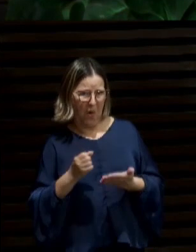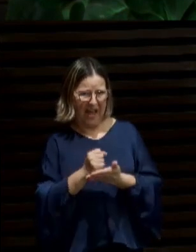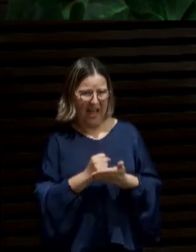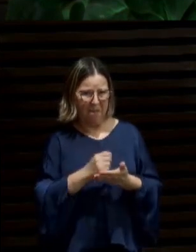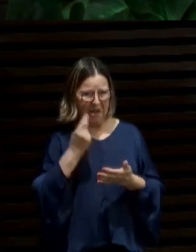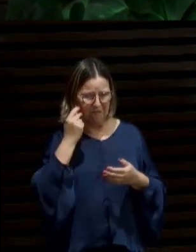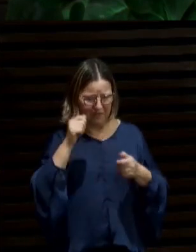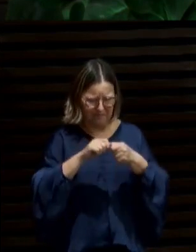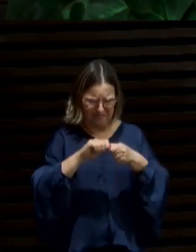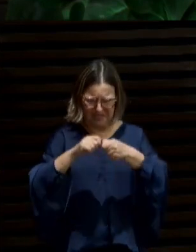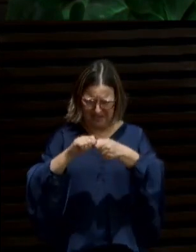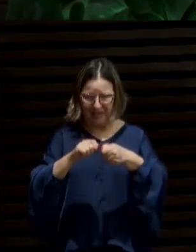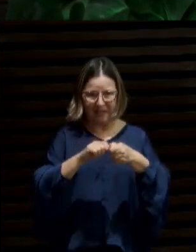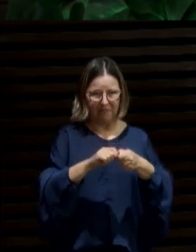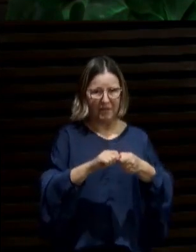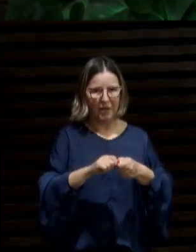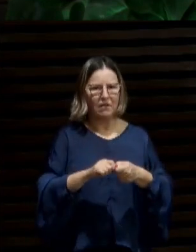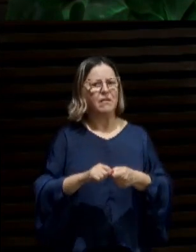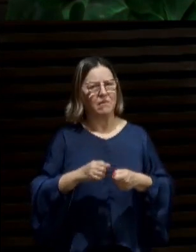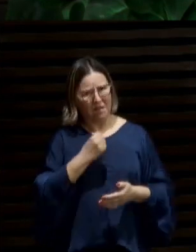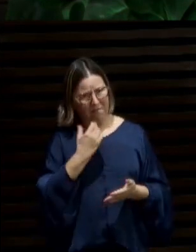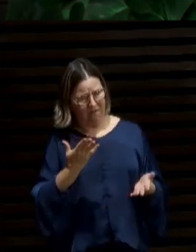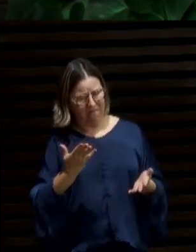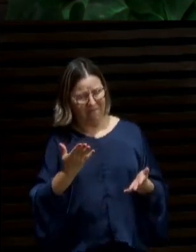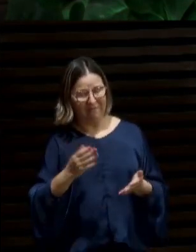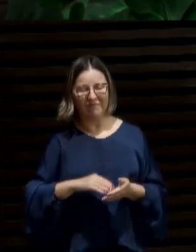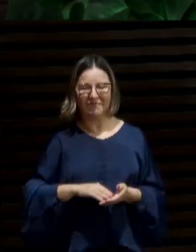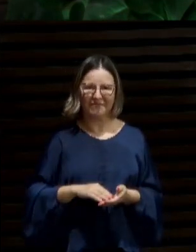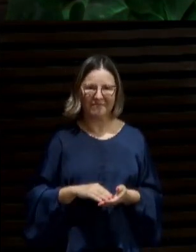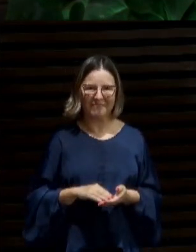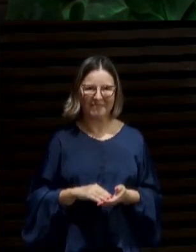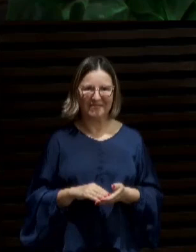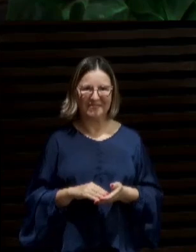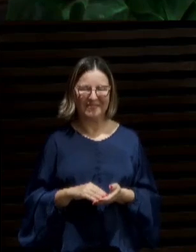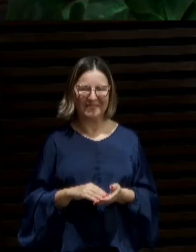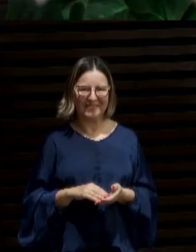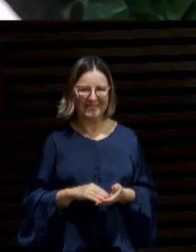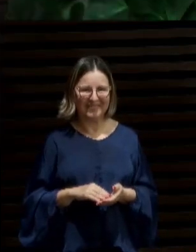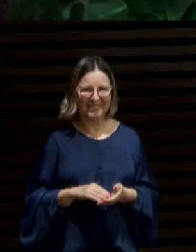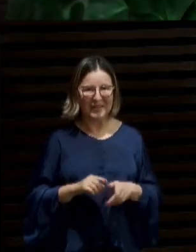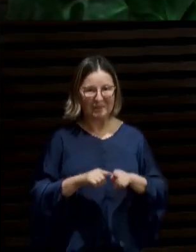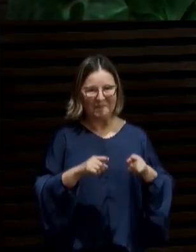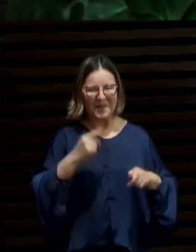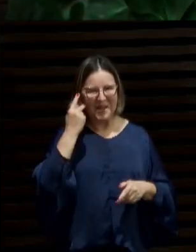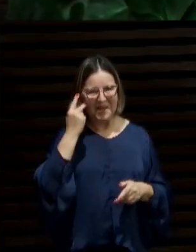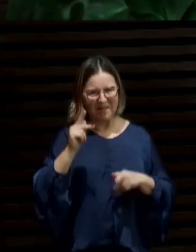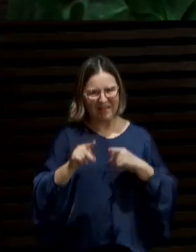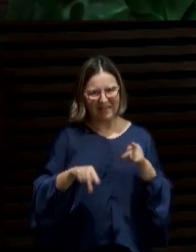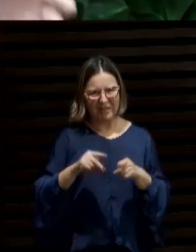aos negacionistas, aos sentados nas cadeiras